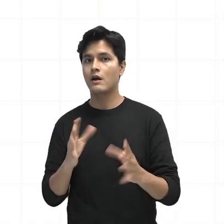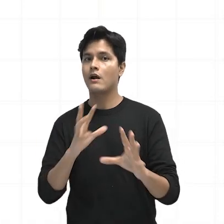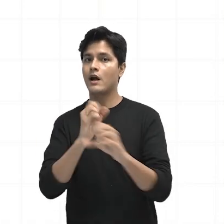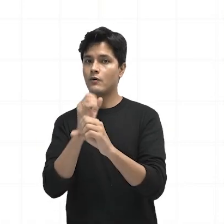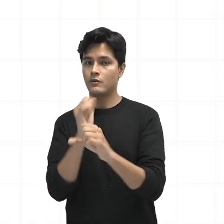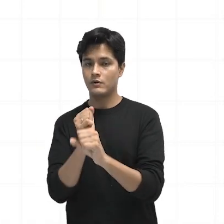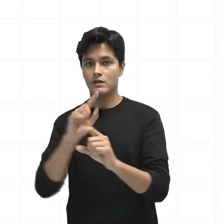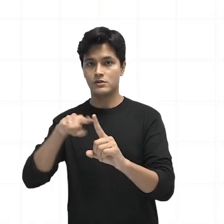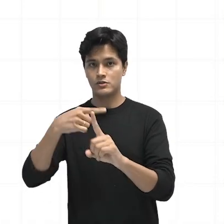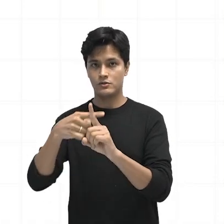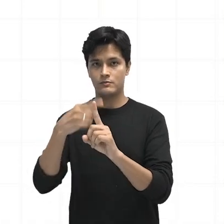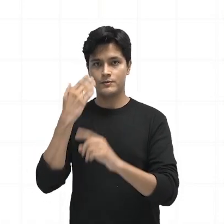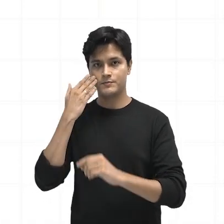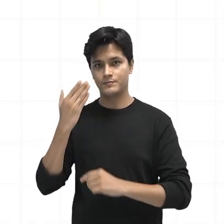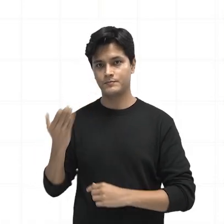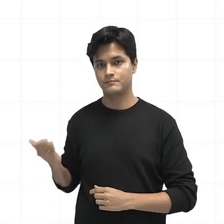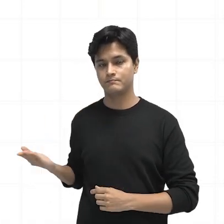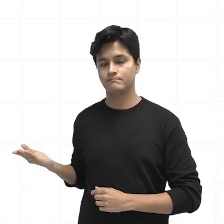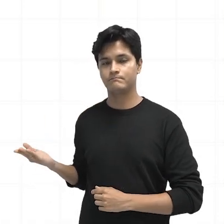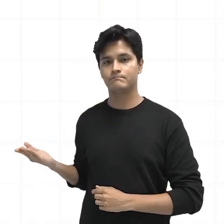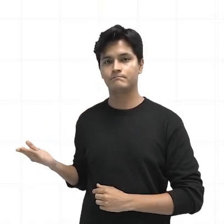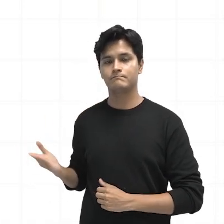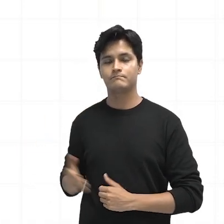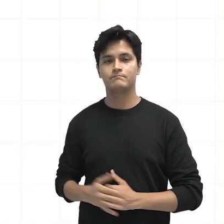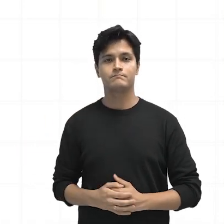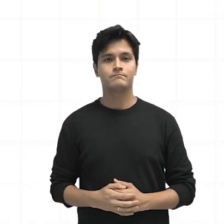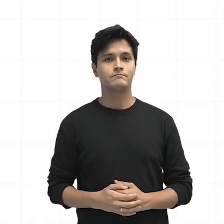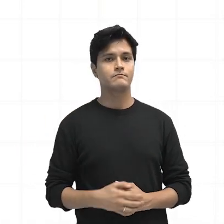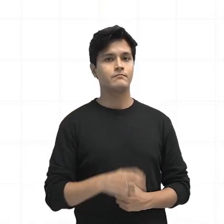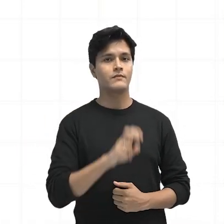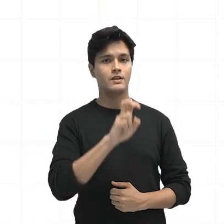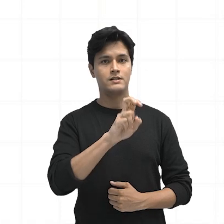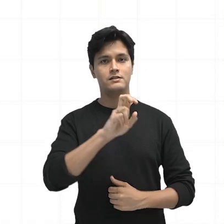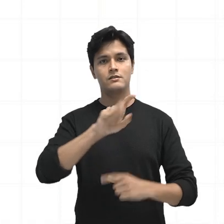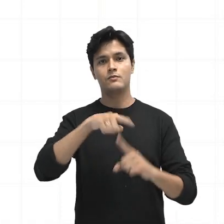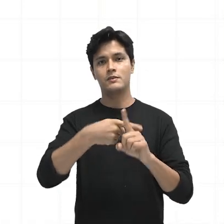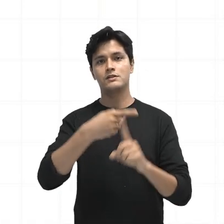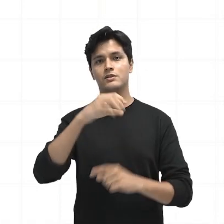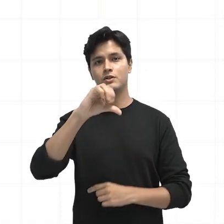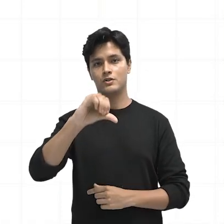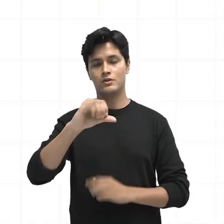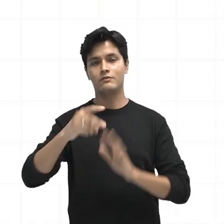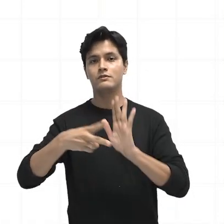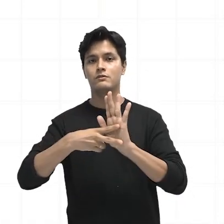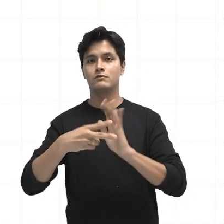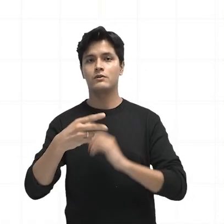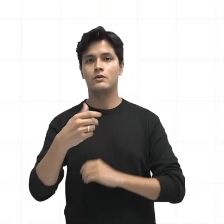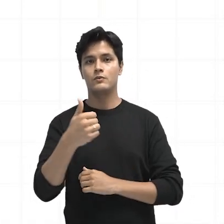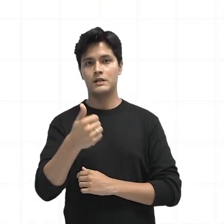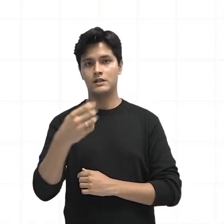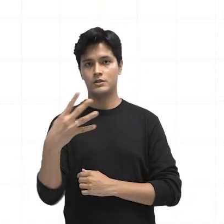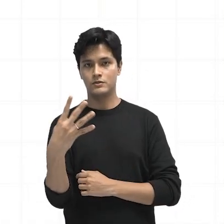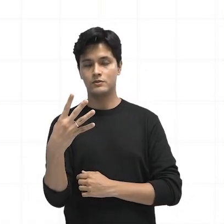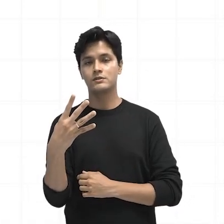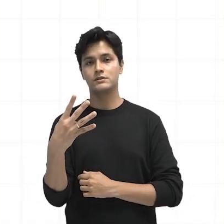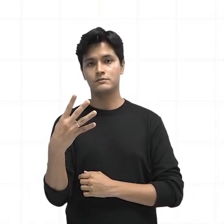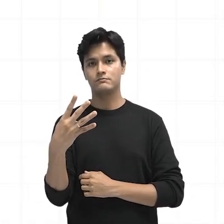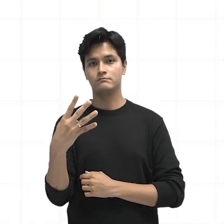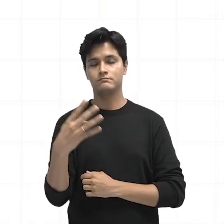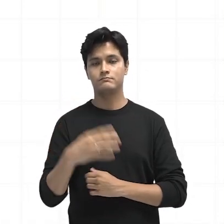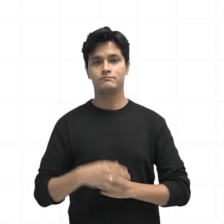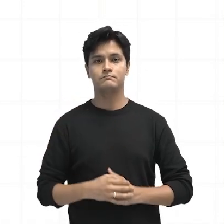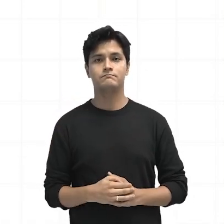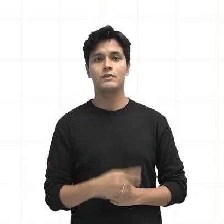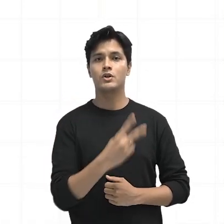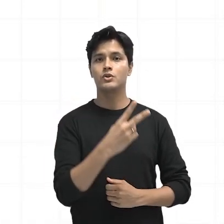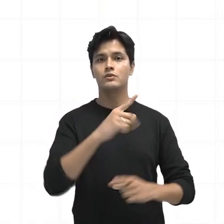eles. Então, verifiquem aqui comigo. Ó. 5 mais 9 é 14, fica o 4, sobe 1. 2